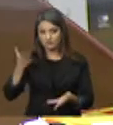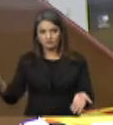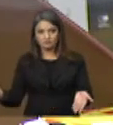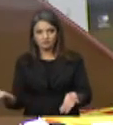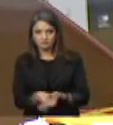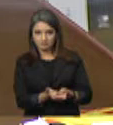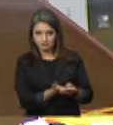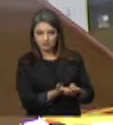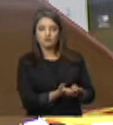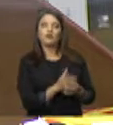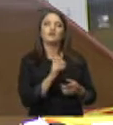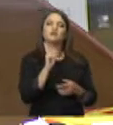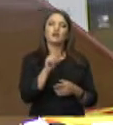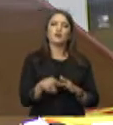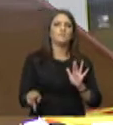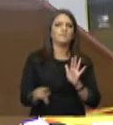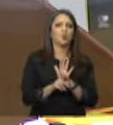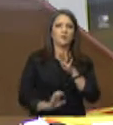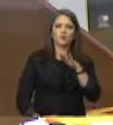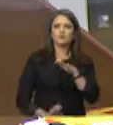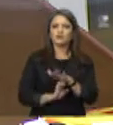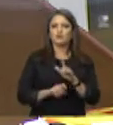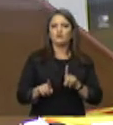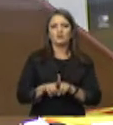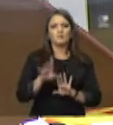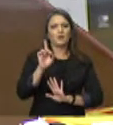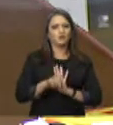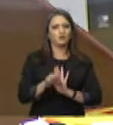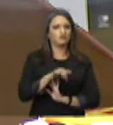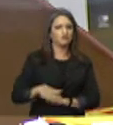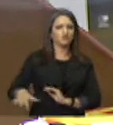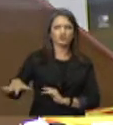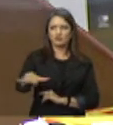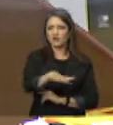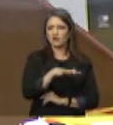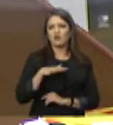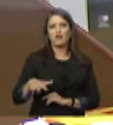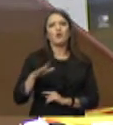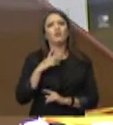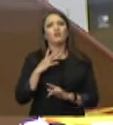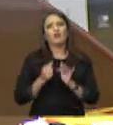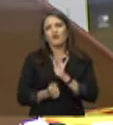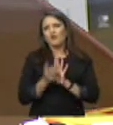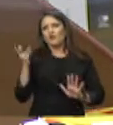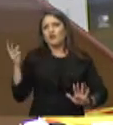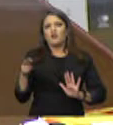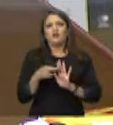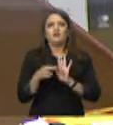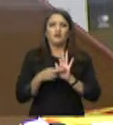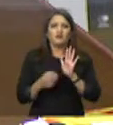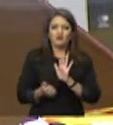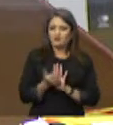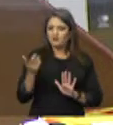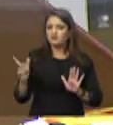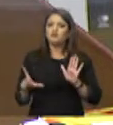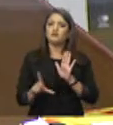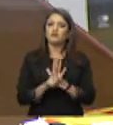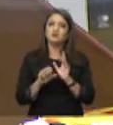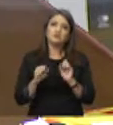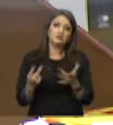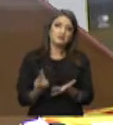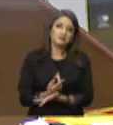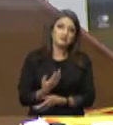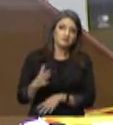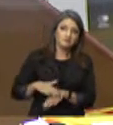improbidade é imanente ao estado e um direito difuso constituído de um Vasco regime jurídico que pode ser pontualmente suavizado